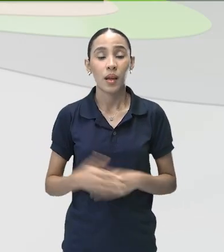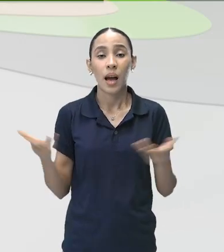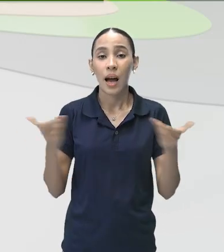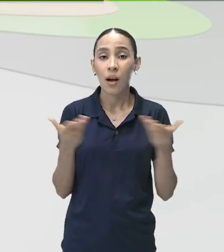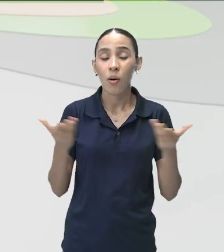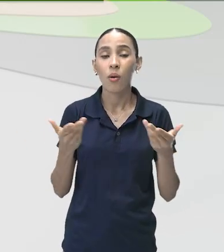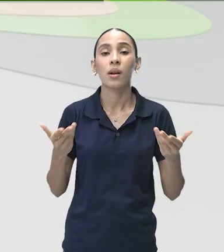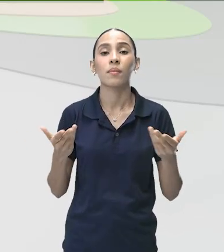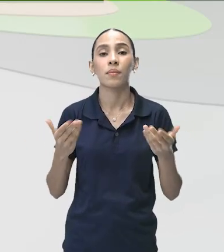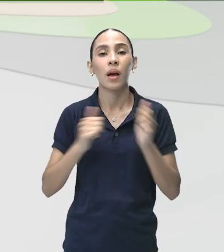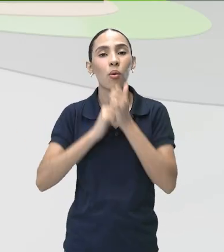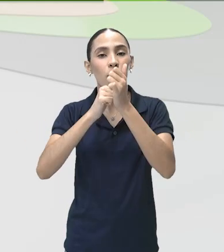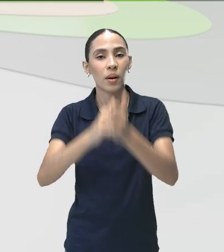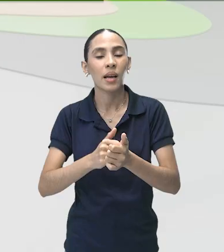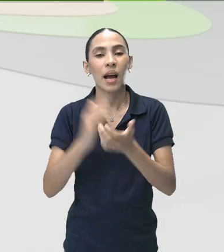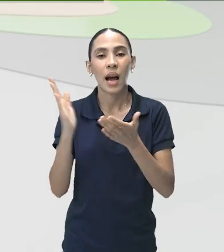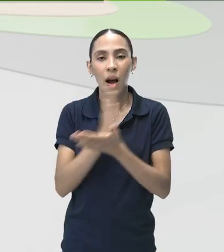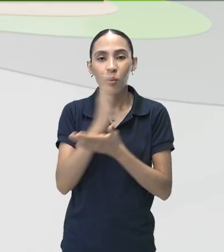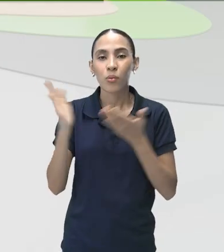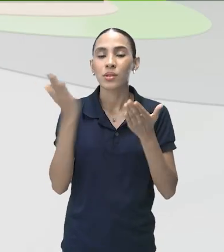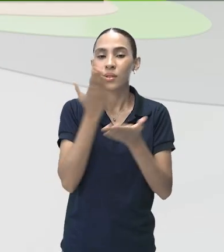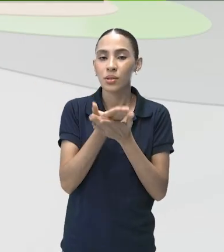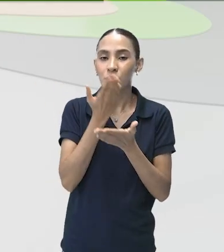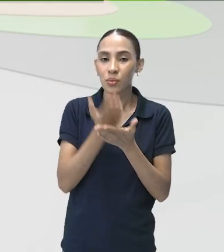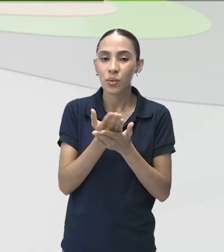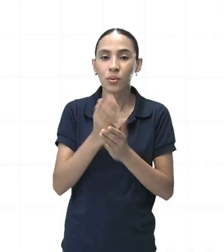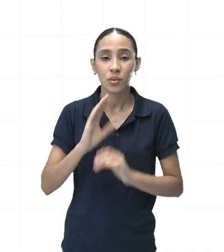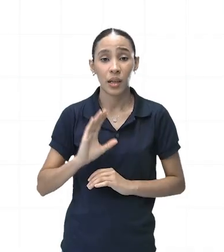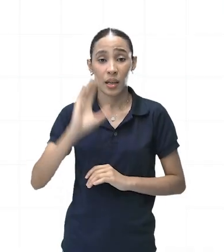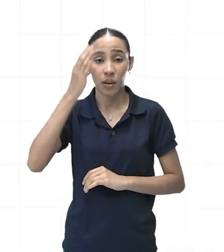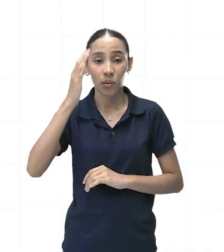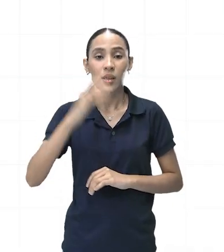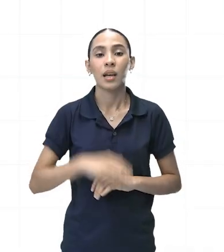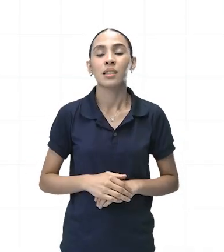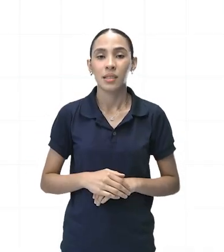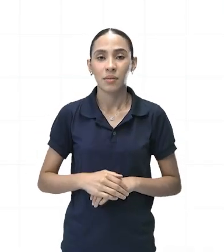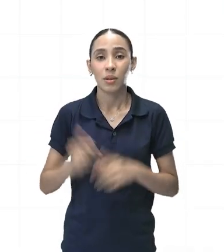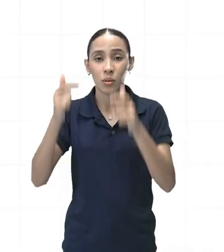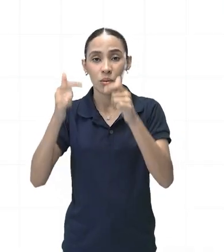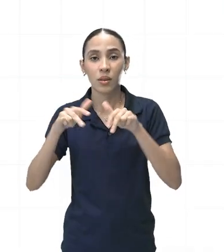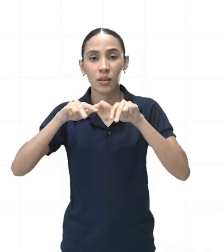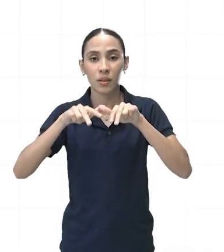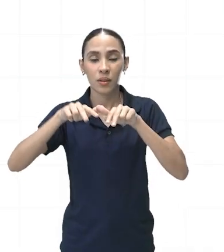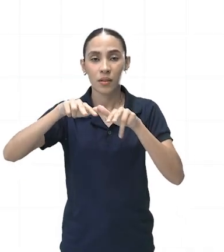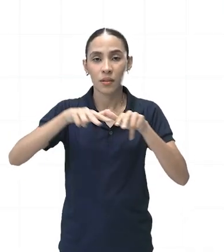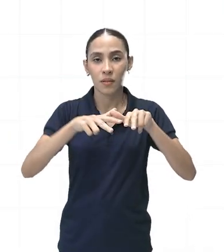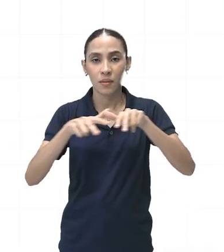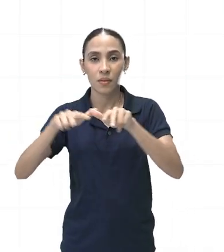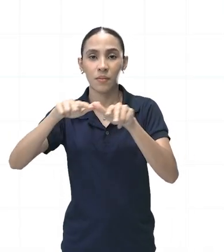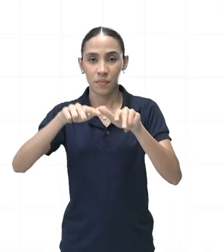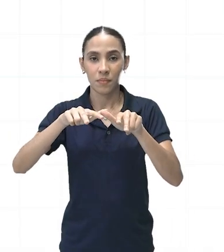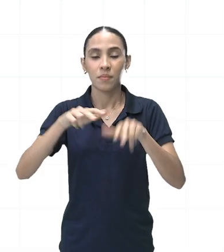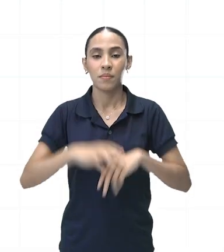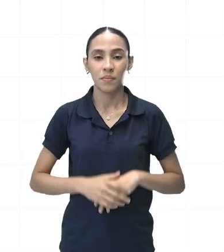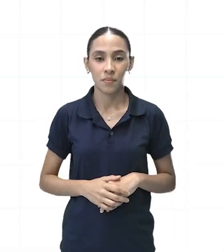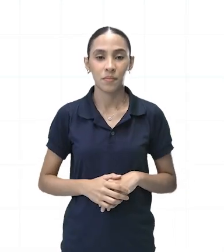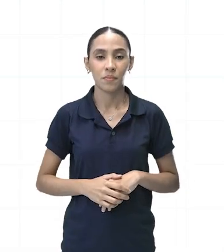vamos acompanhar, então, algum desses estudos que são realizados nessa Estação Espacial